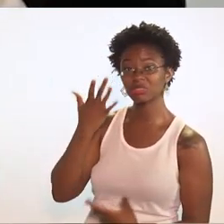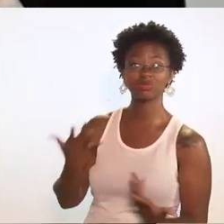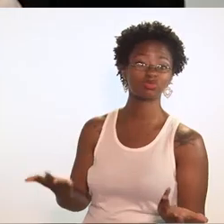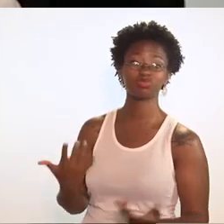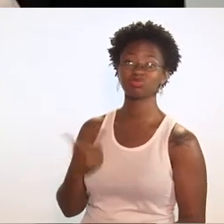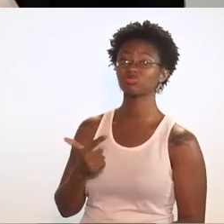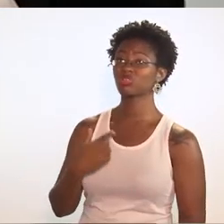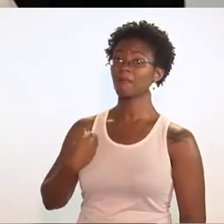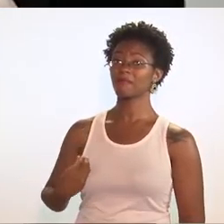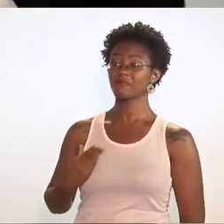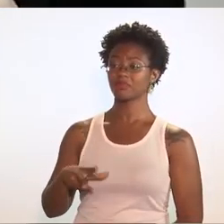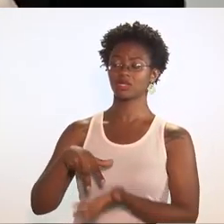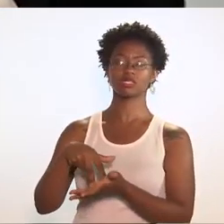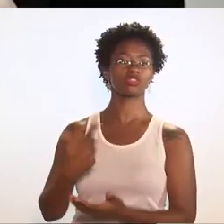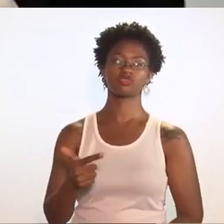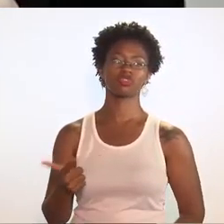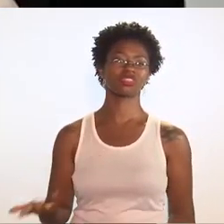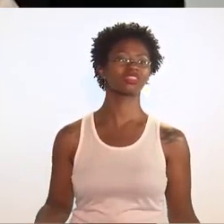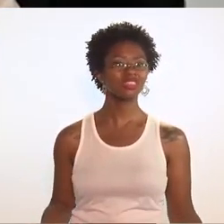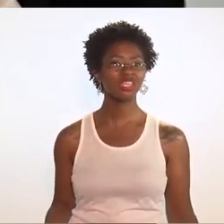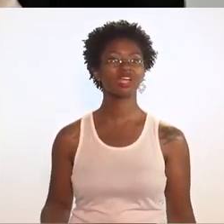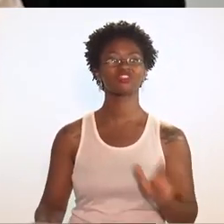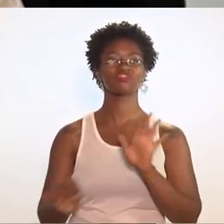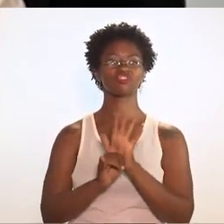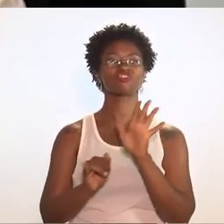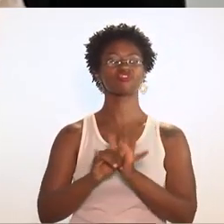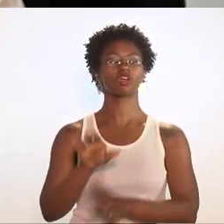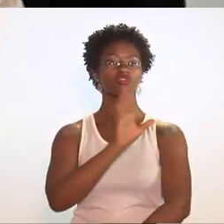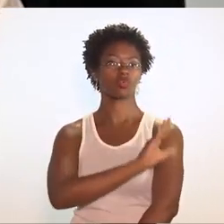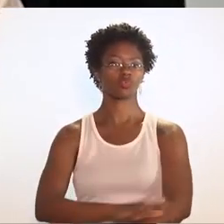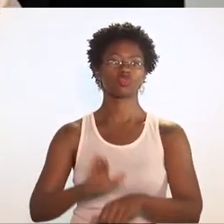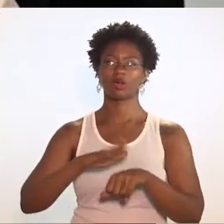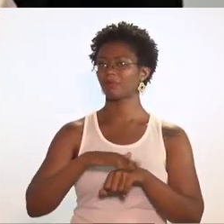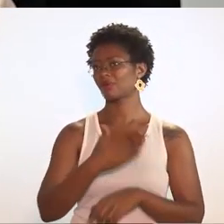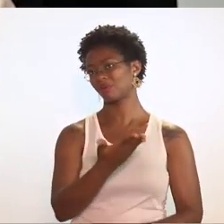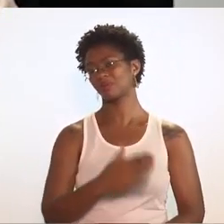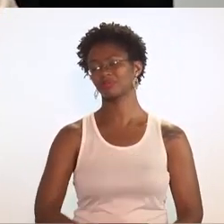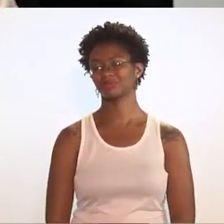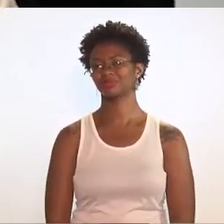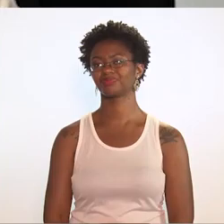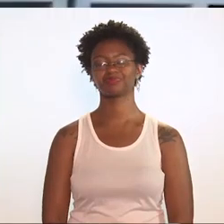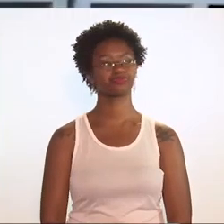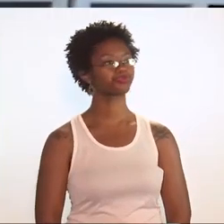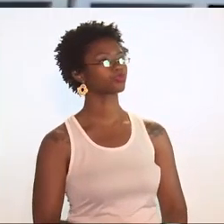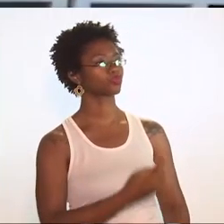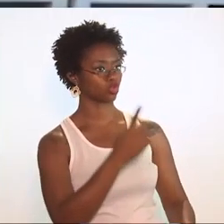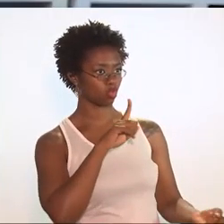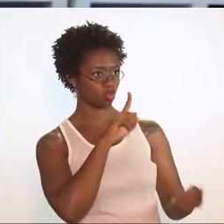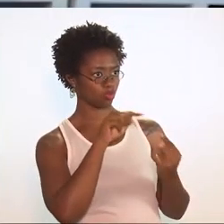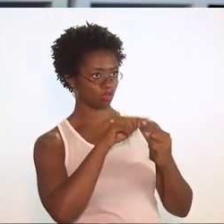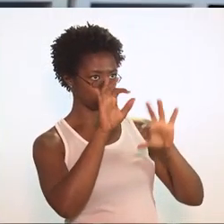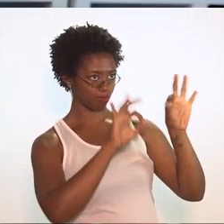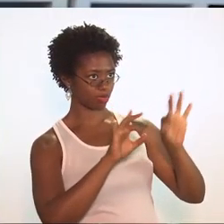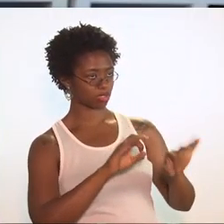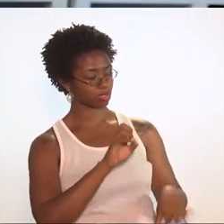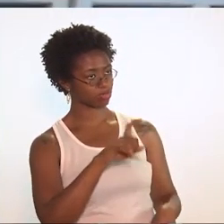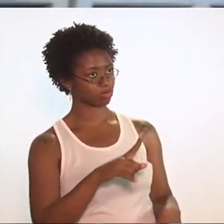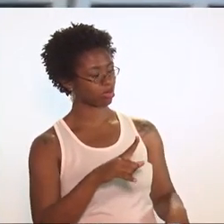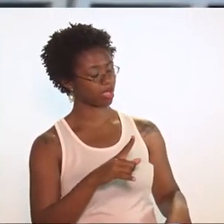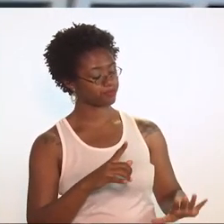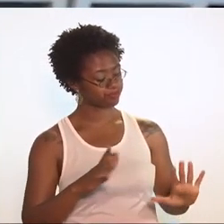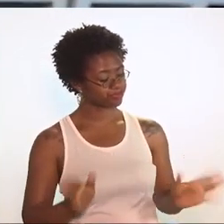são através delas que nos traz as nossas memórias, a nossa história, a nossa cultura e nos fortalece. Porque quem não